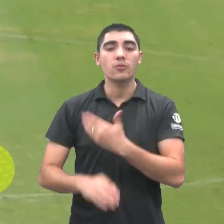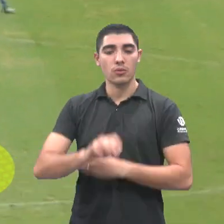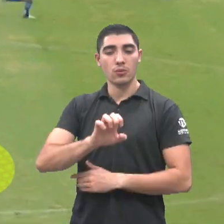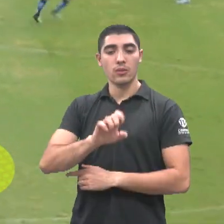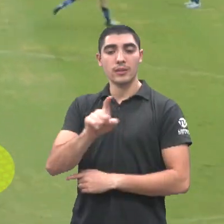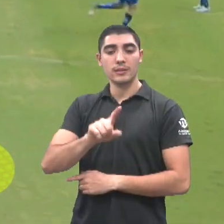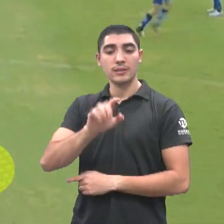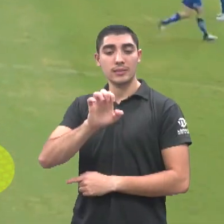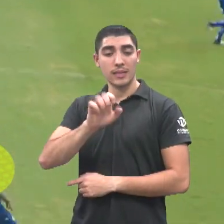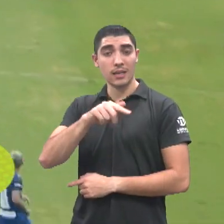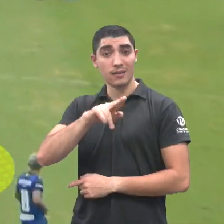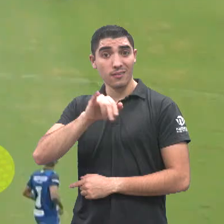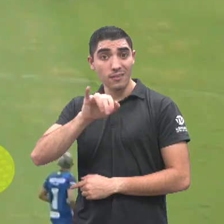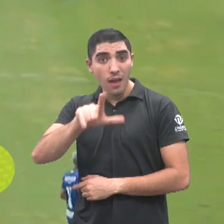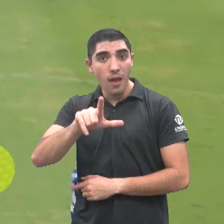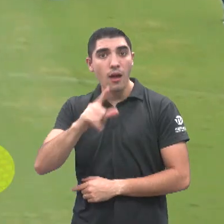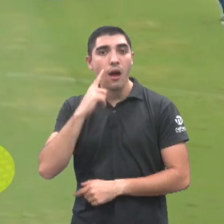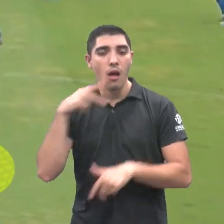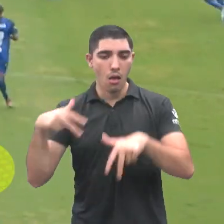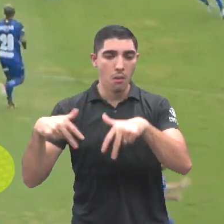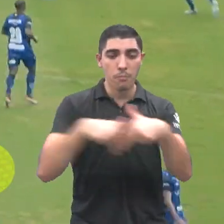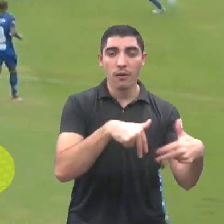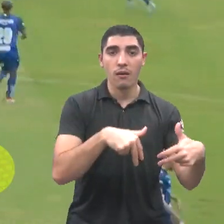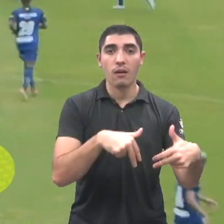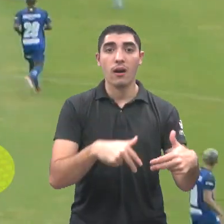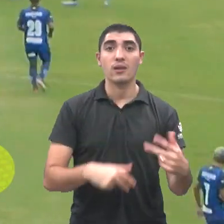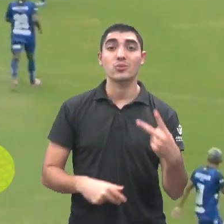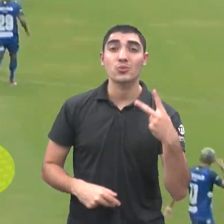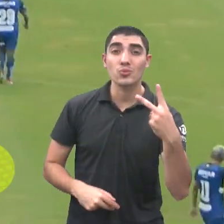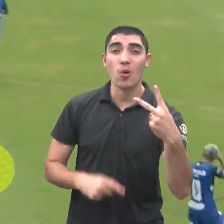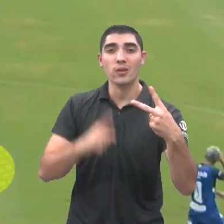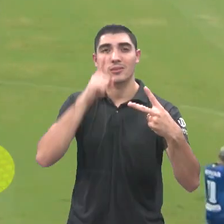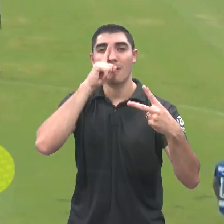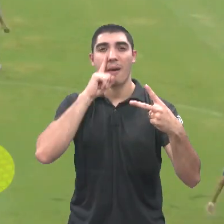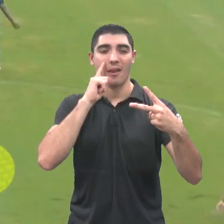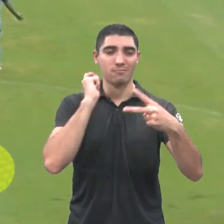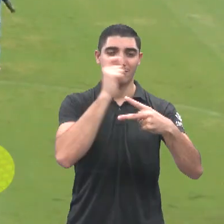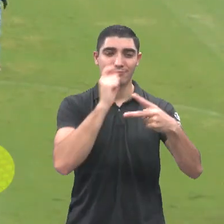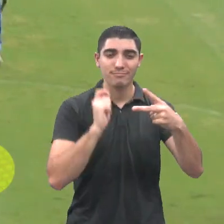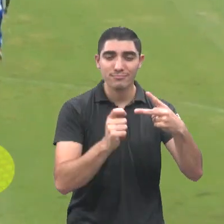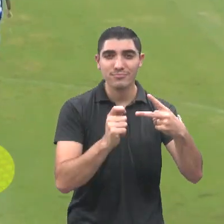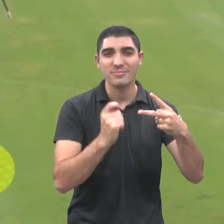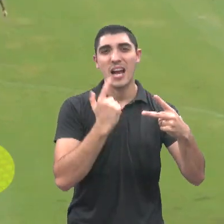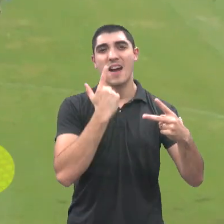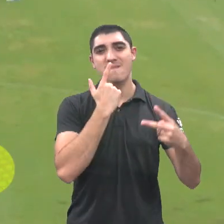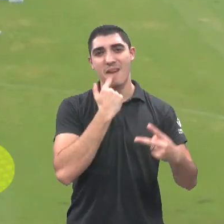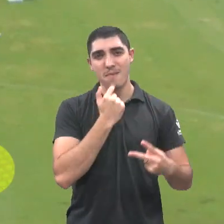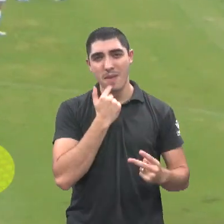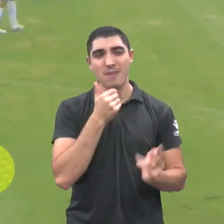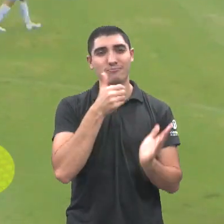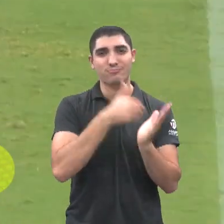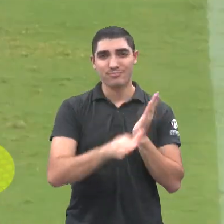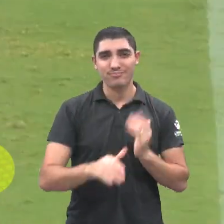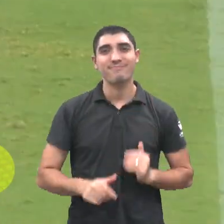contra-ataque sorocabano, levou o segundo amarelo e foi expulso. São José com 10 em